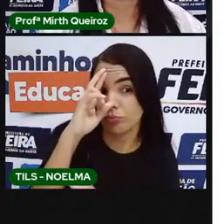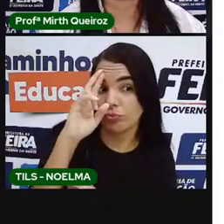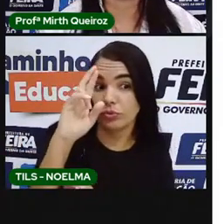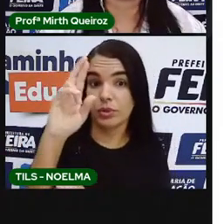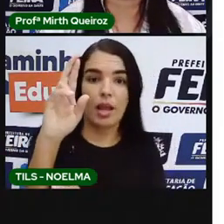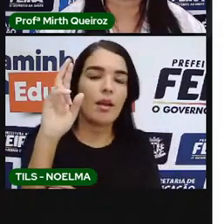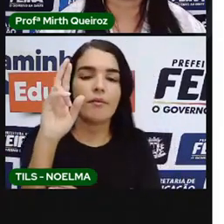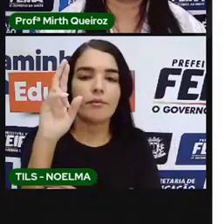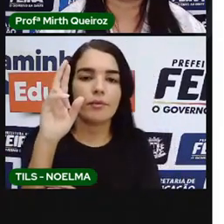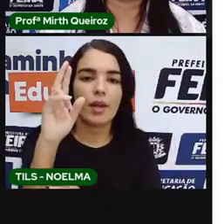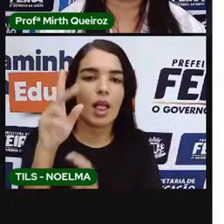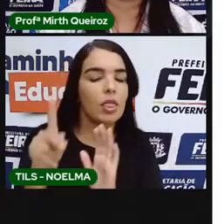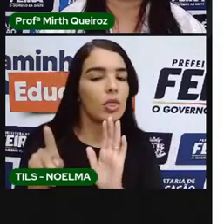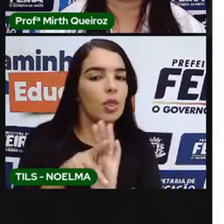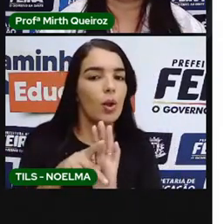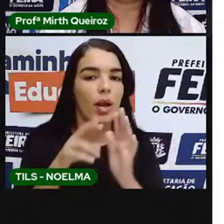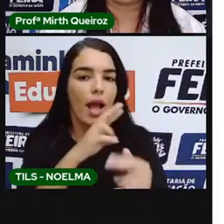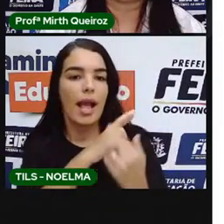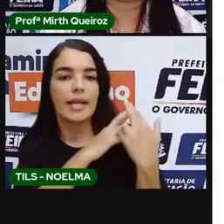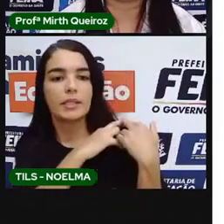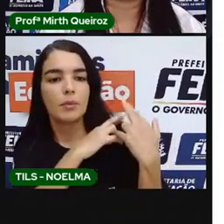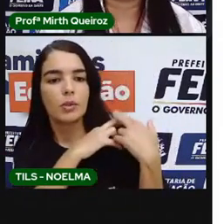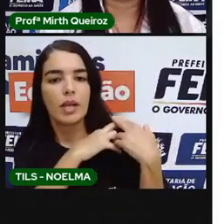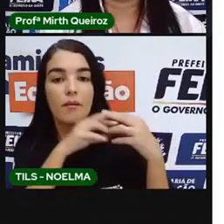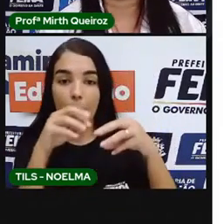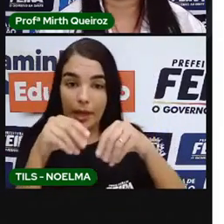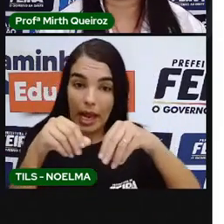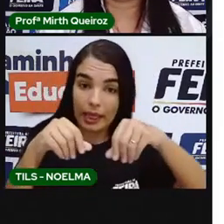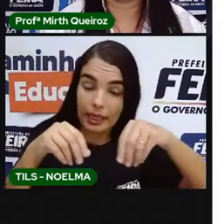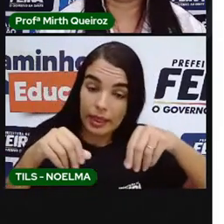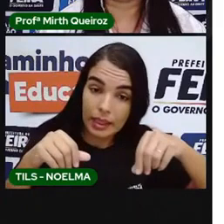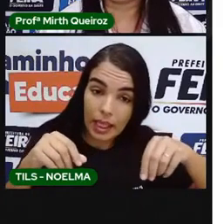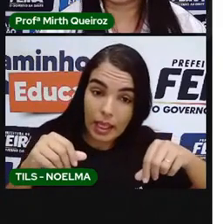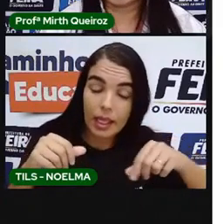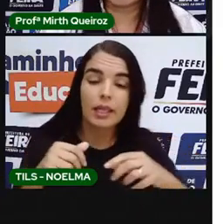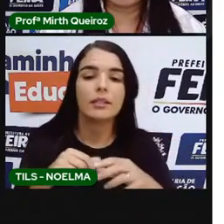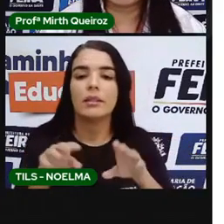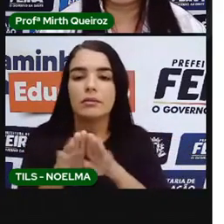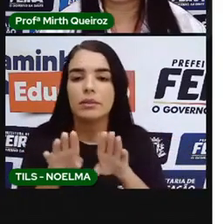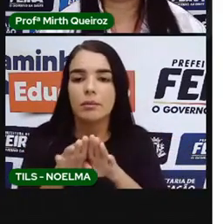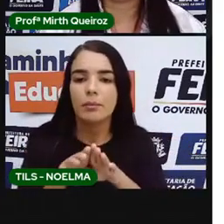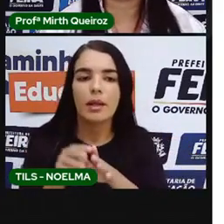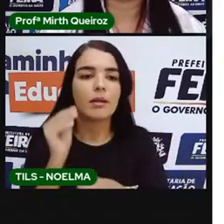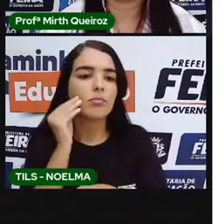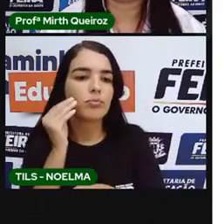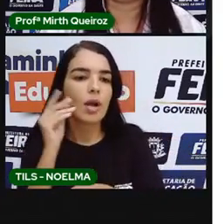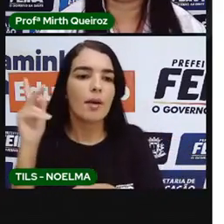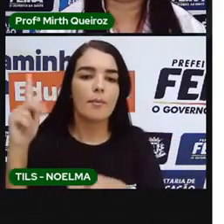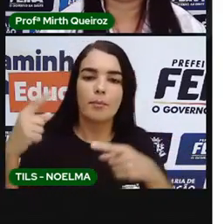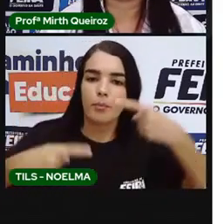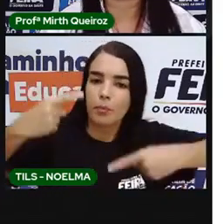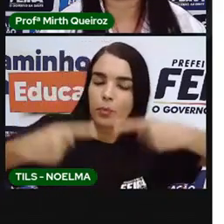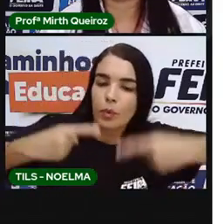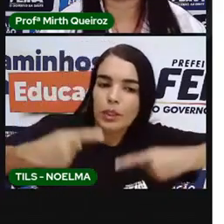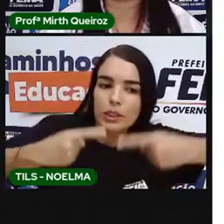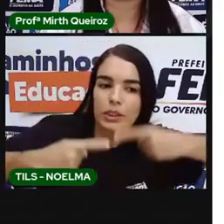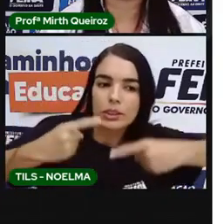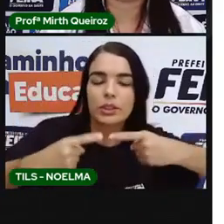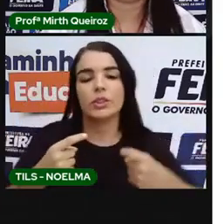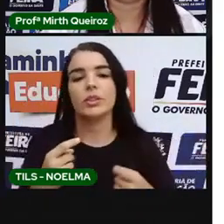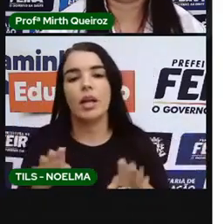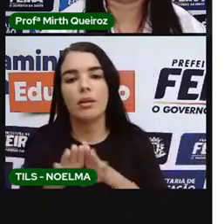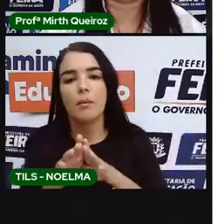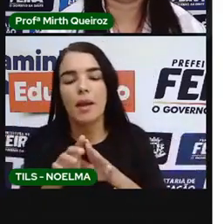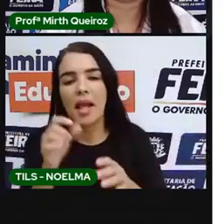né? Que seria responsável ali por aquelas terras, né? Tanto na organização ali política, né? Para evitar também as